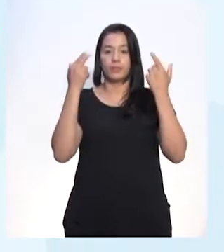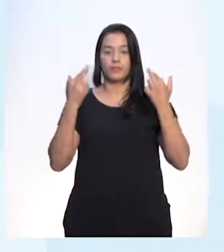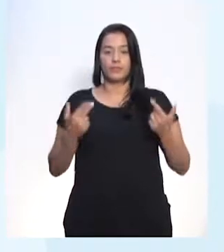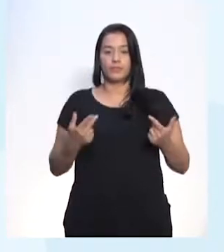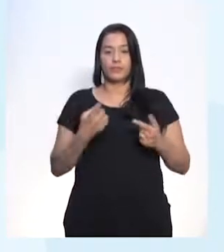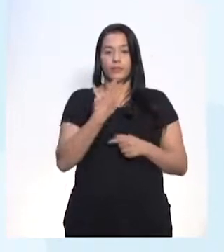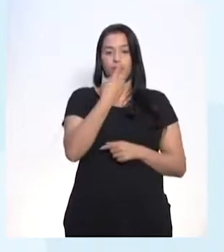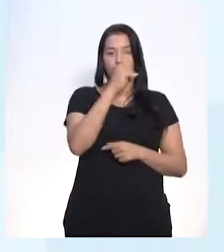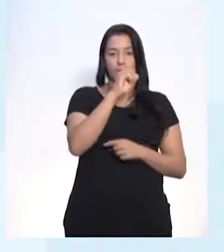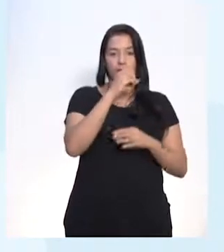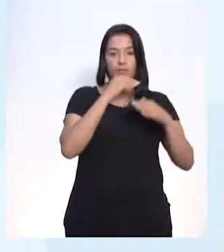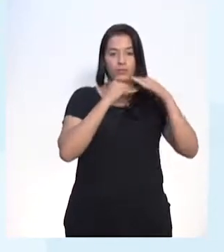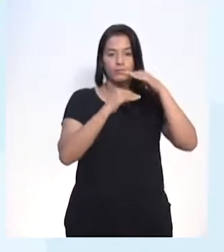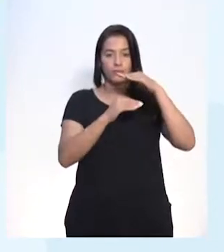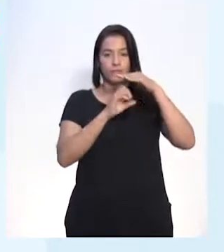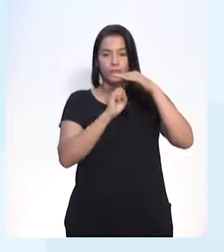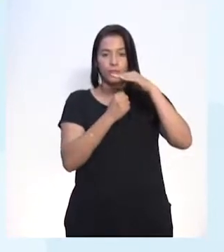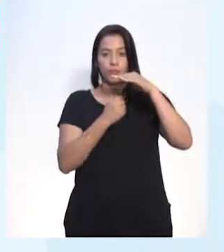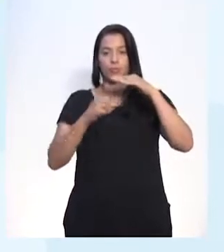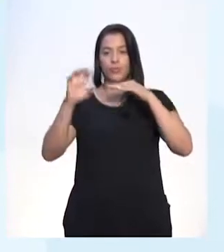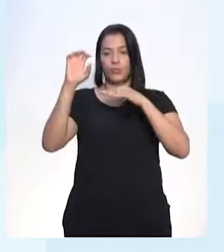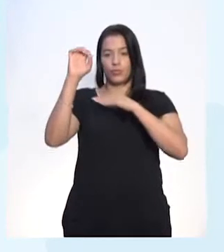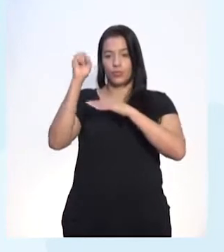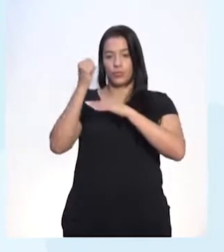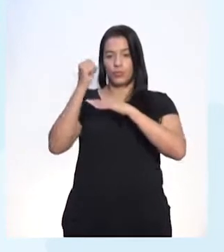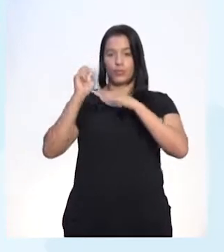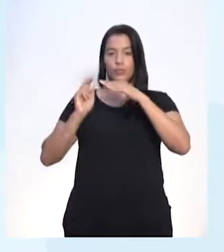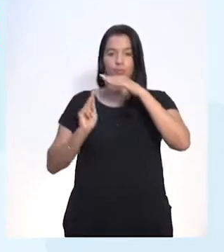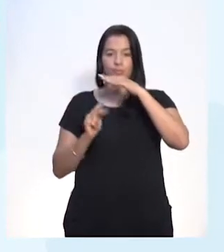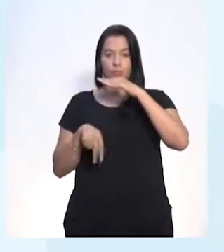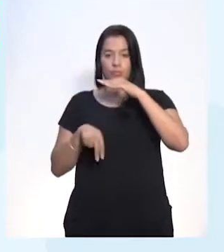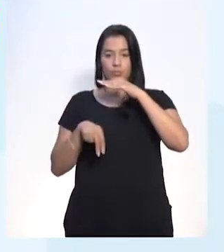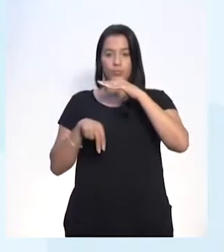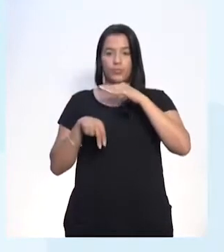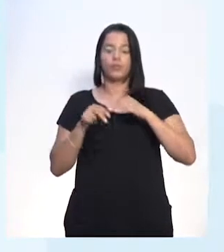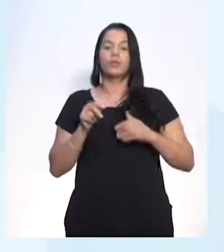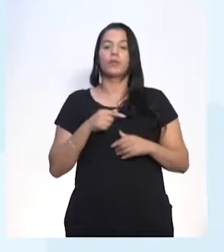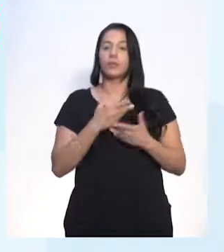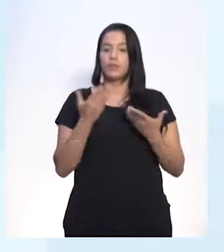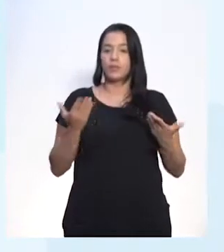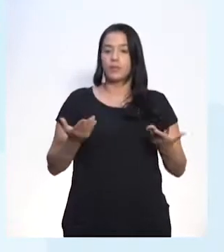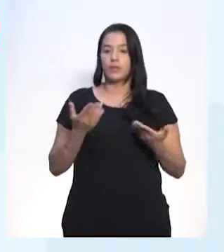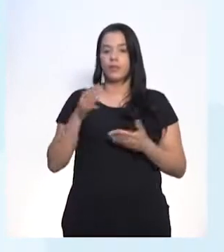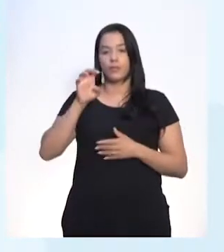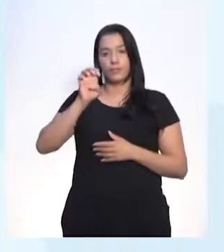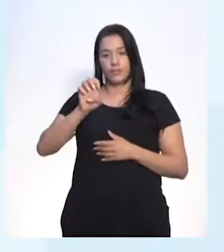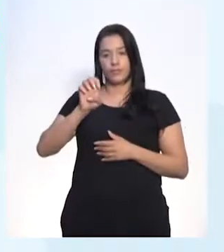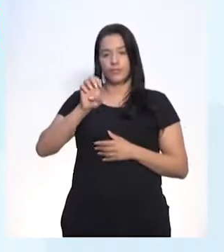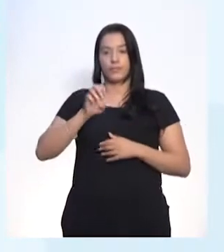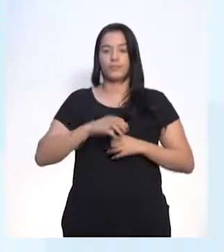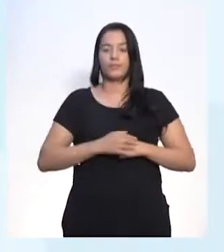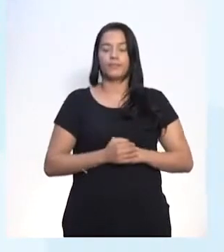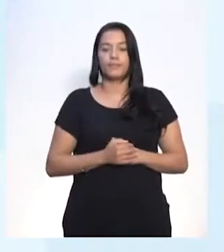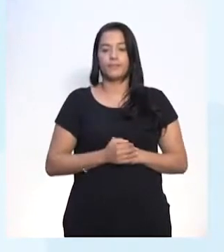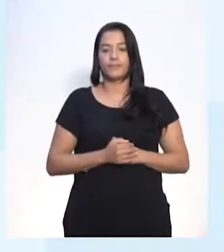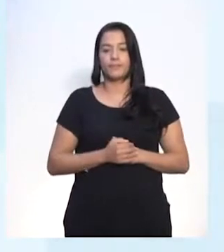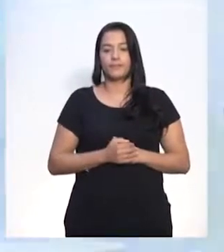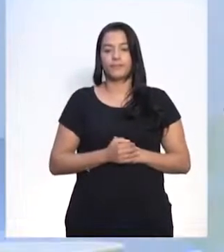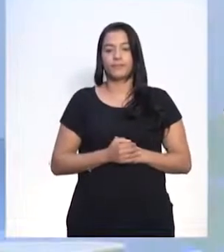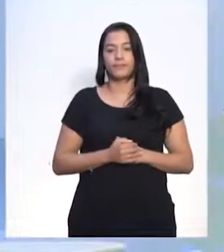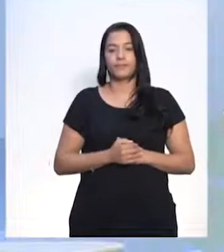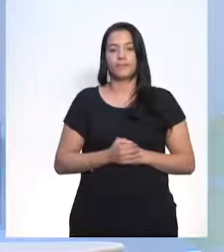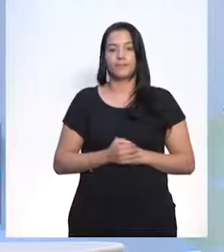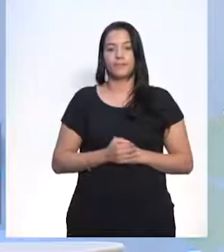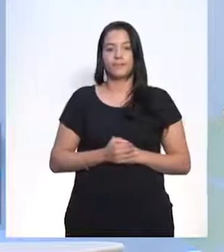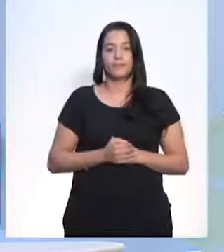10 sobre 8, que é igual a 8 sobre N. Portanto, alternativa E. Isso